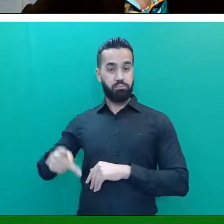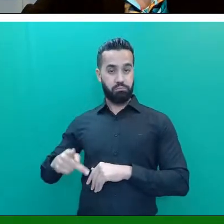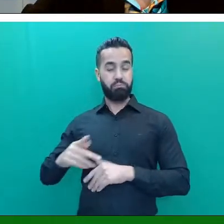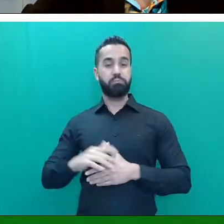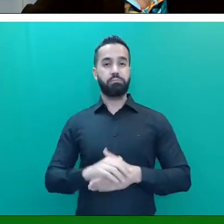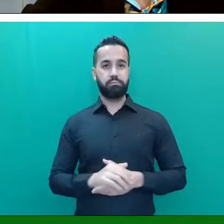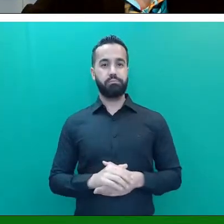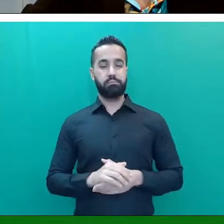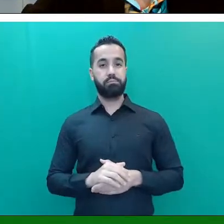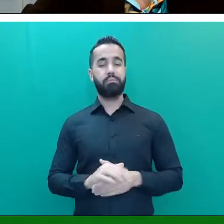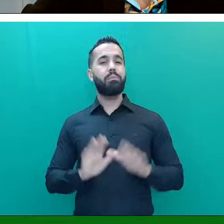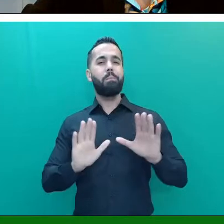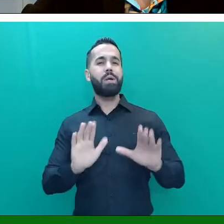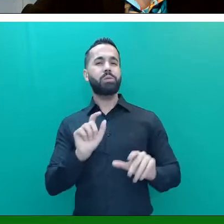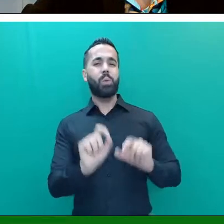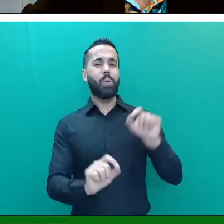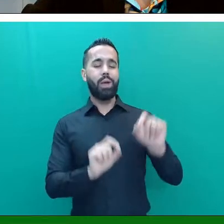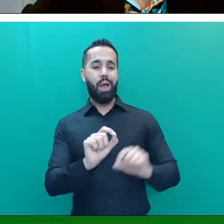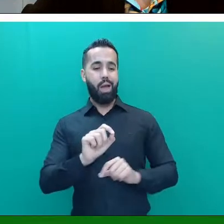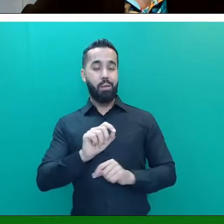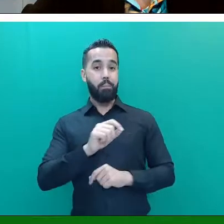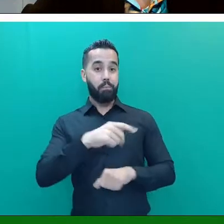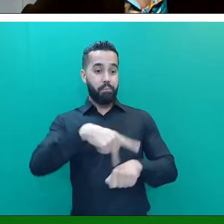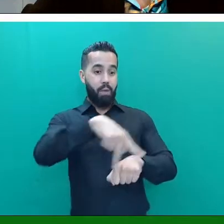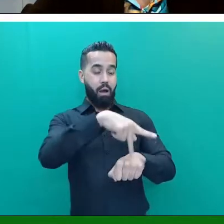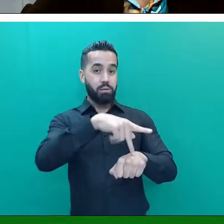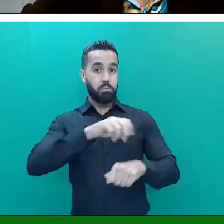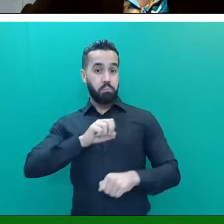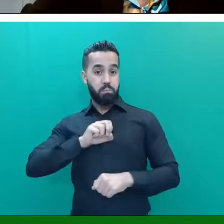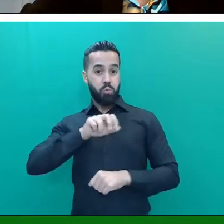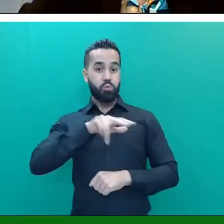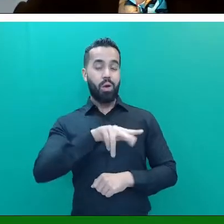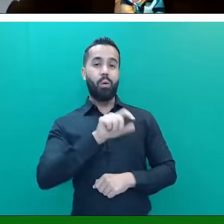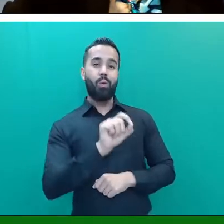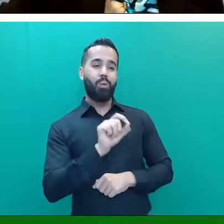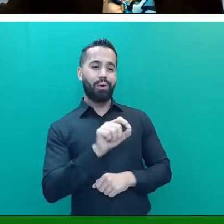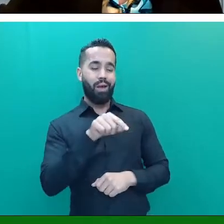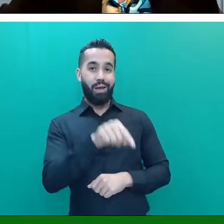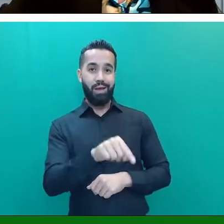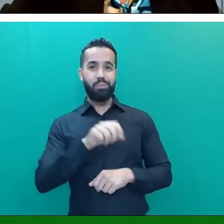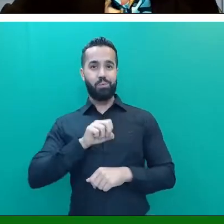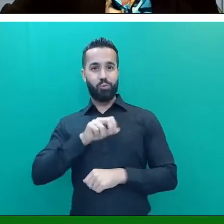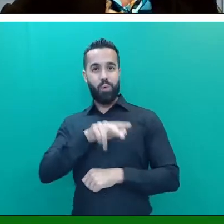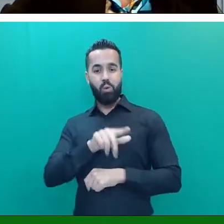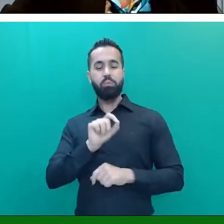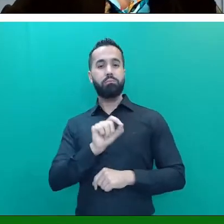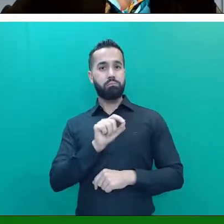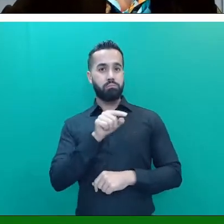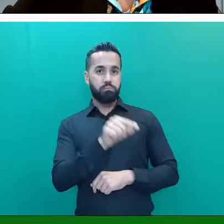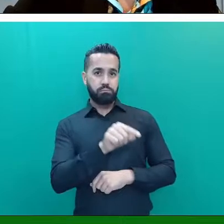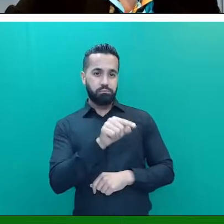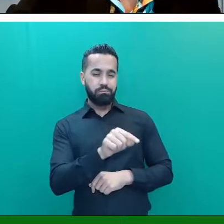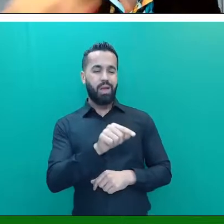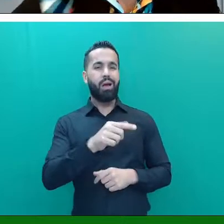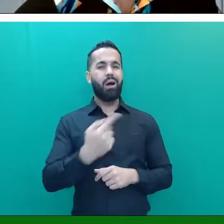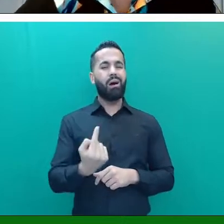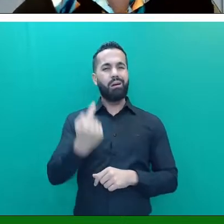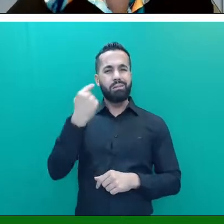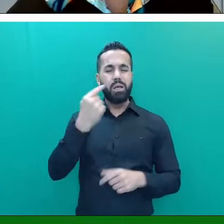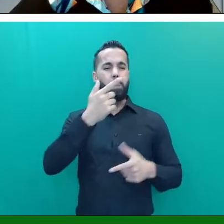Mas eu chamo a atenção para o caso português porque Portugal sai de uma situação muito, muito problemática